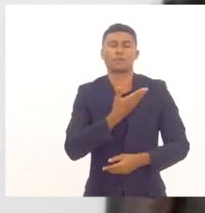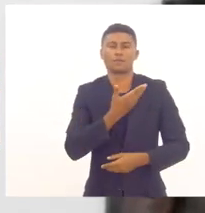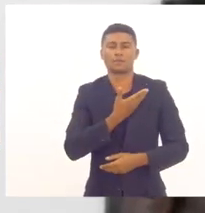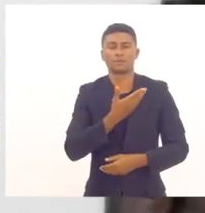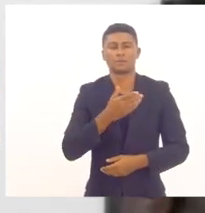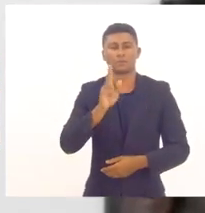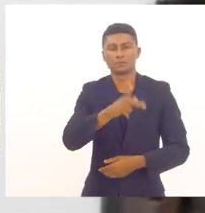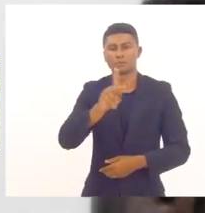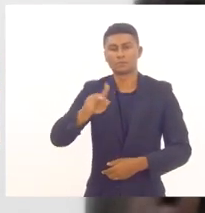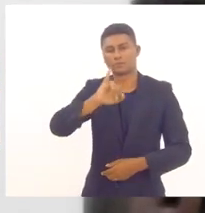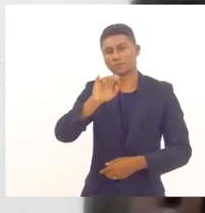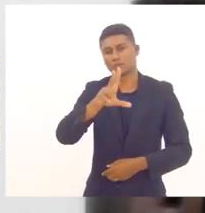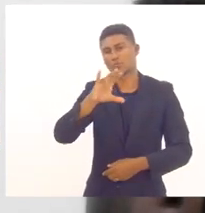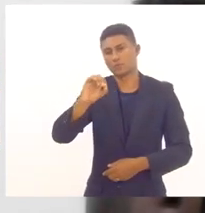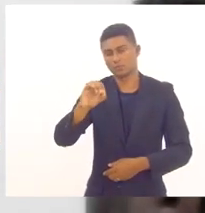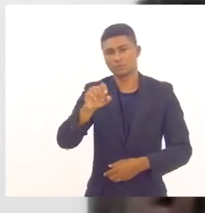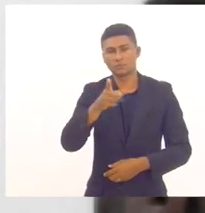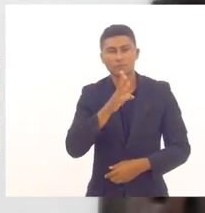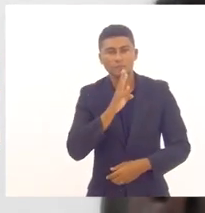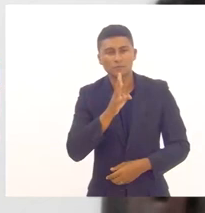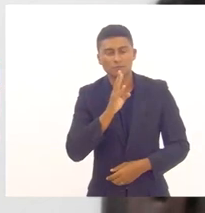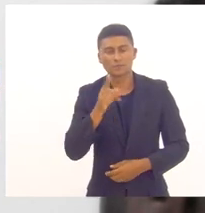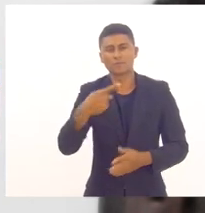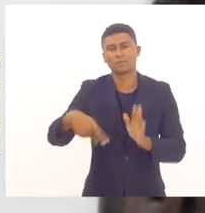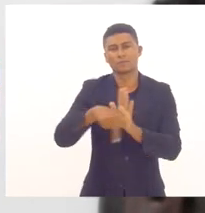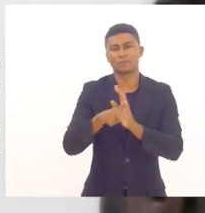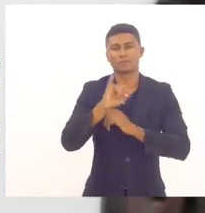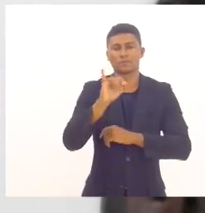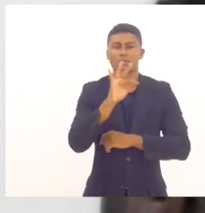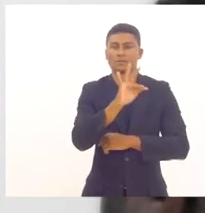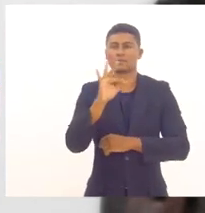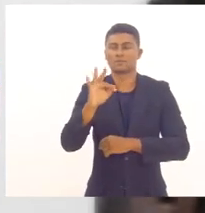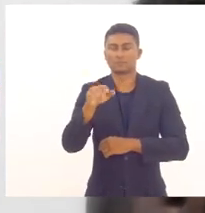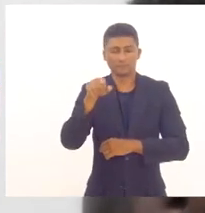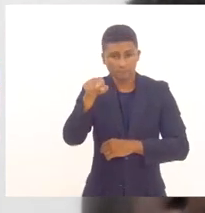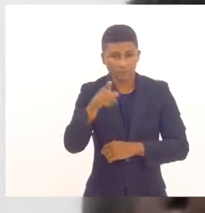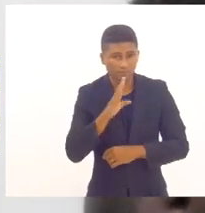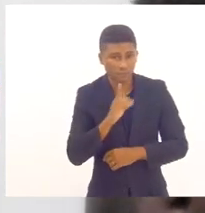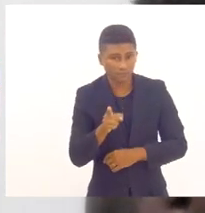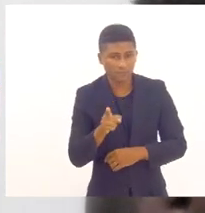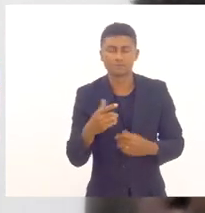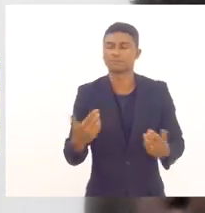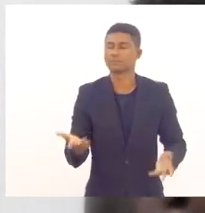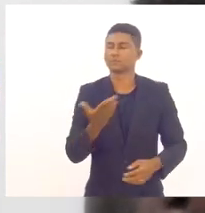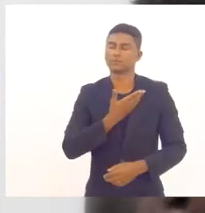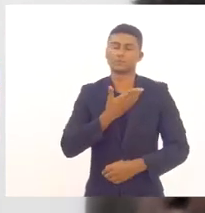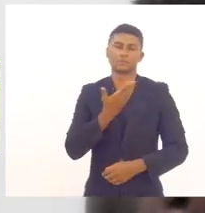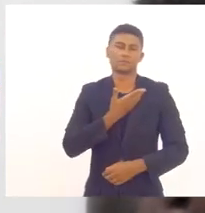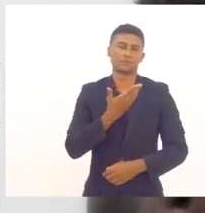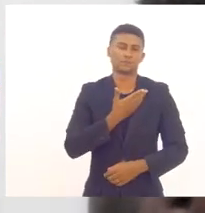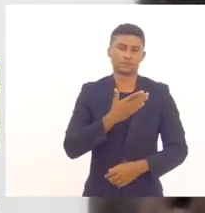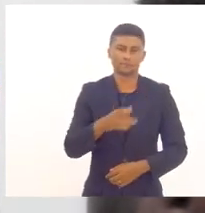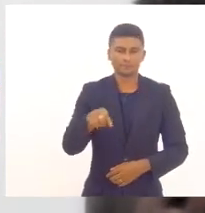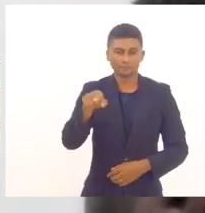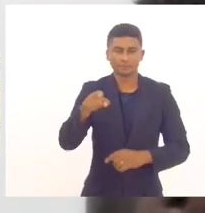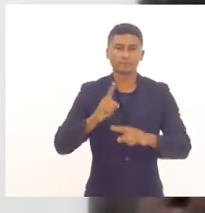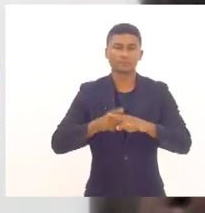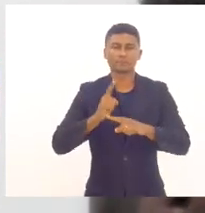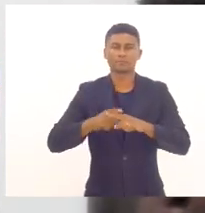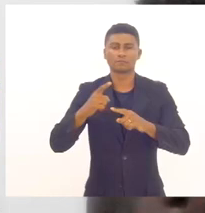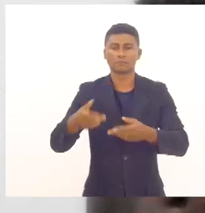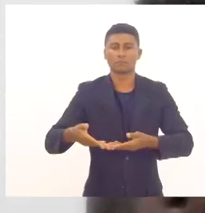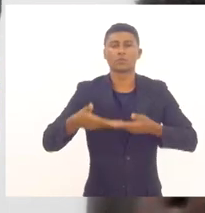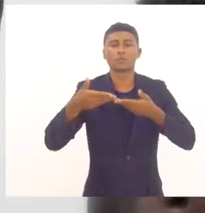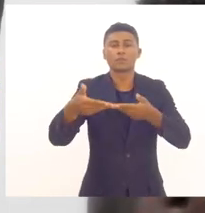senhor conhece? Da UFF, professor Júlio Tavares, ele foi muito meu amigo, porque ele me convidou para